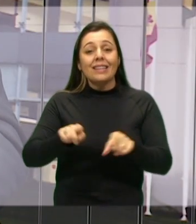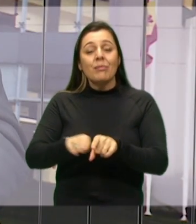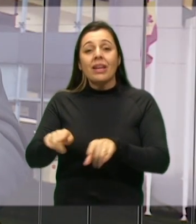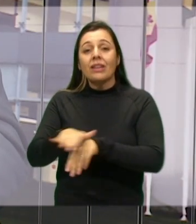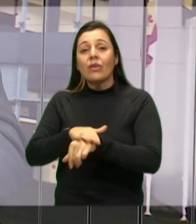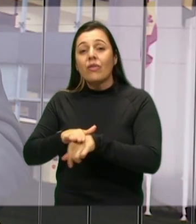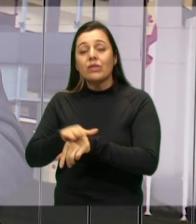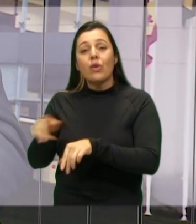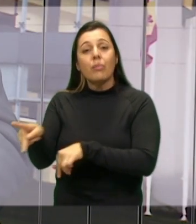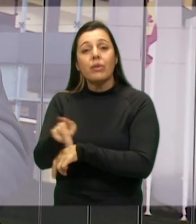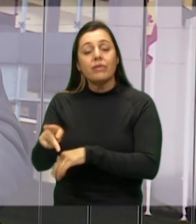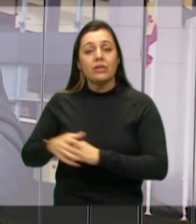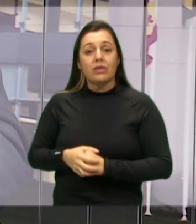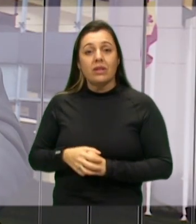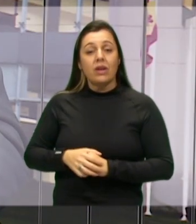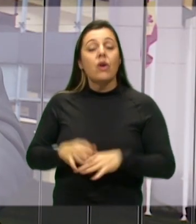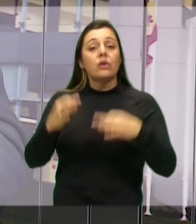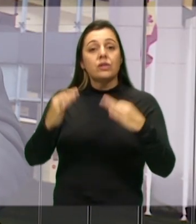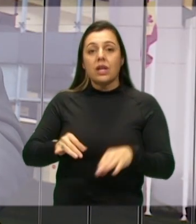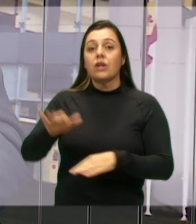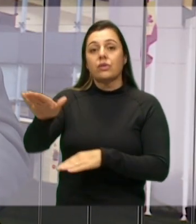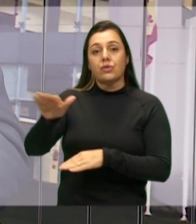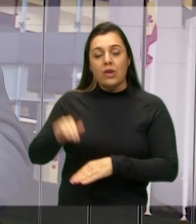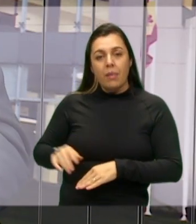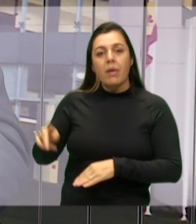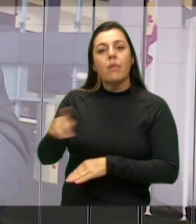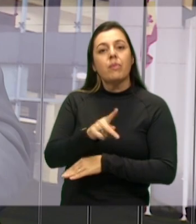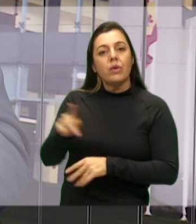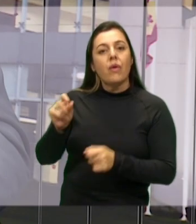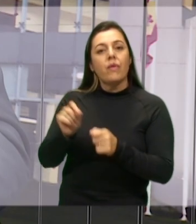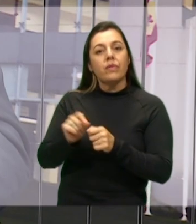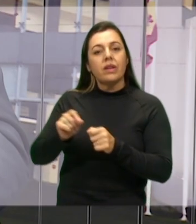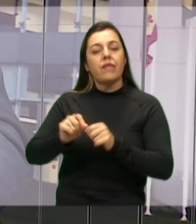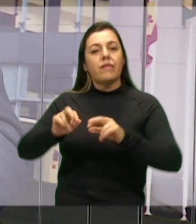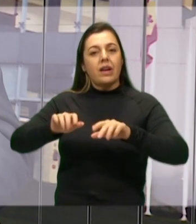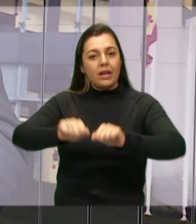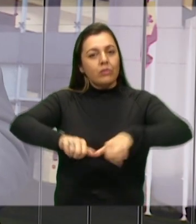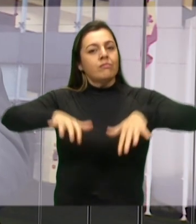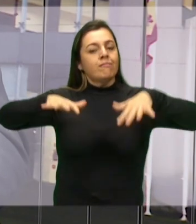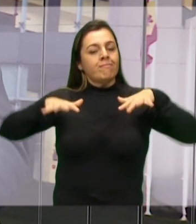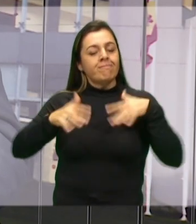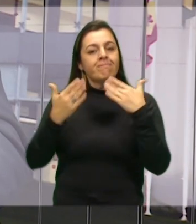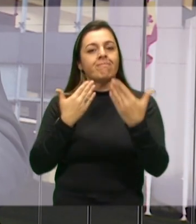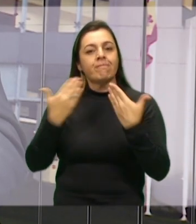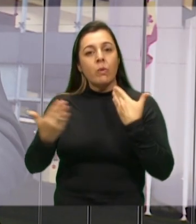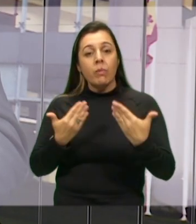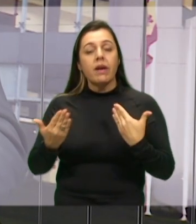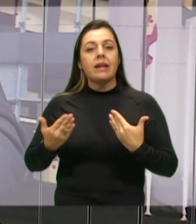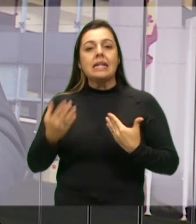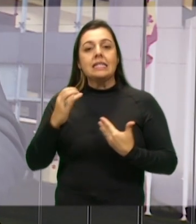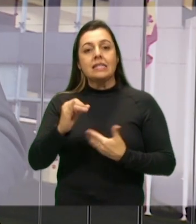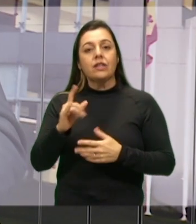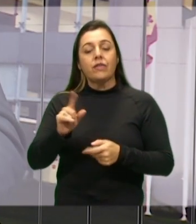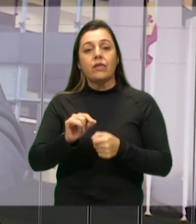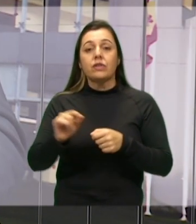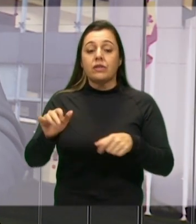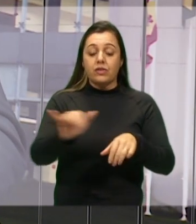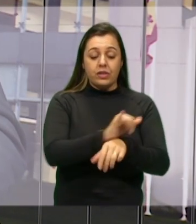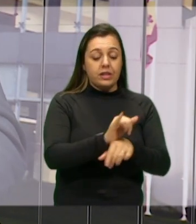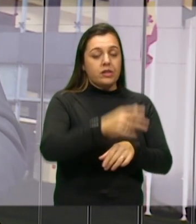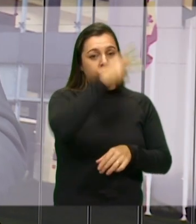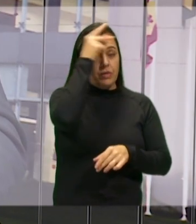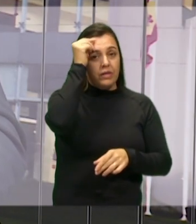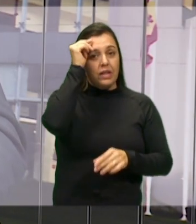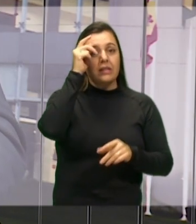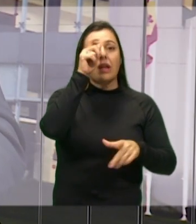conversou com os professores. O correto seria ser chamado os professores, ter feito uma assembleia, dialogado, talvez se essa não fosse saída para a Prefeitura de Itajaí,